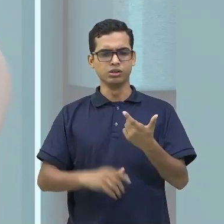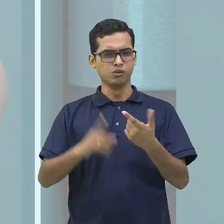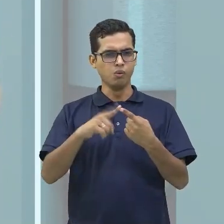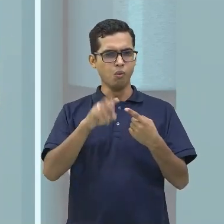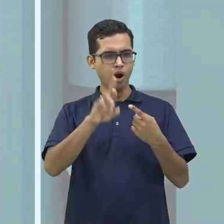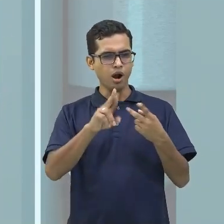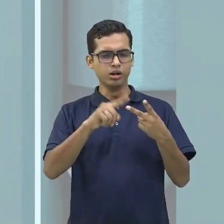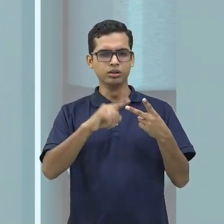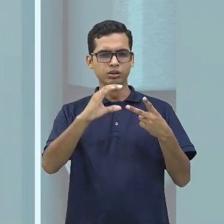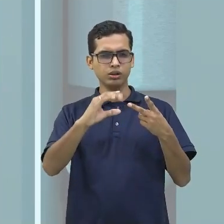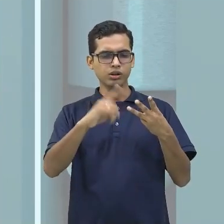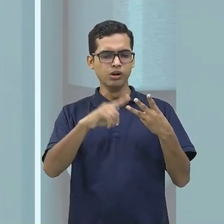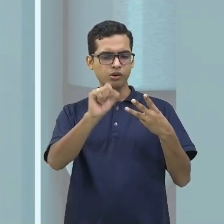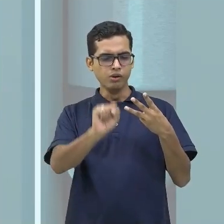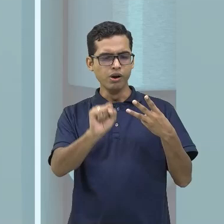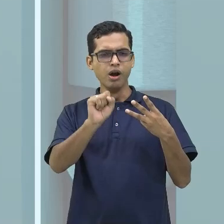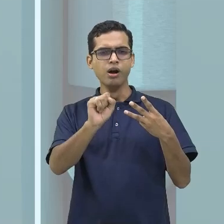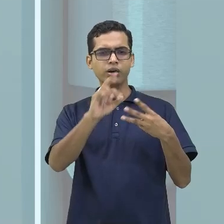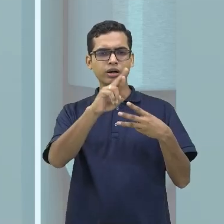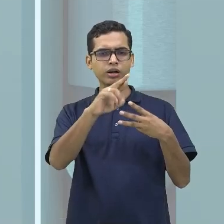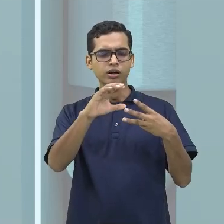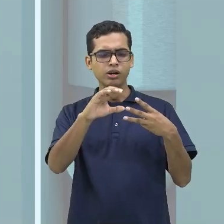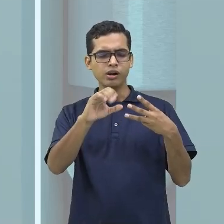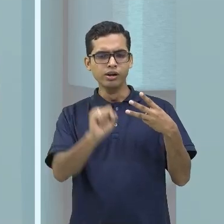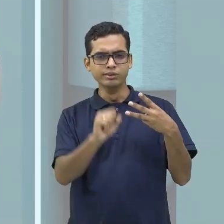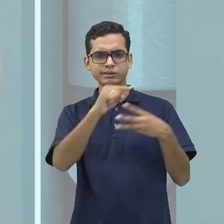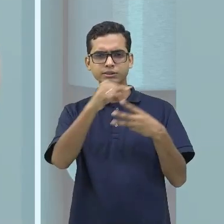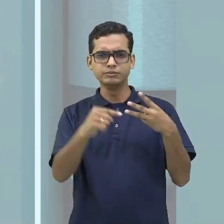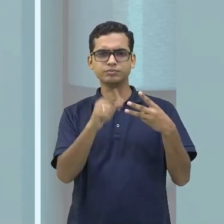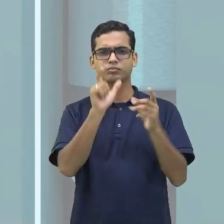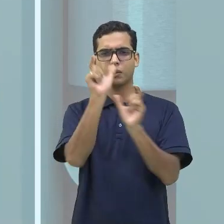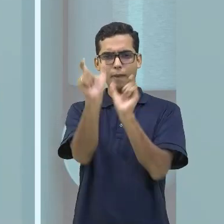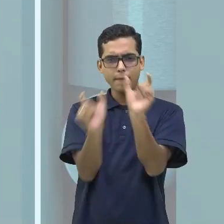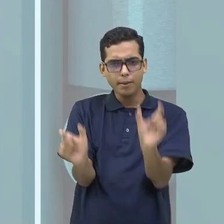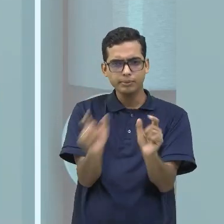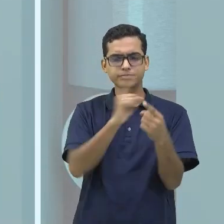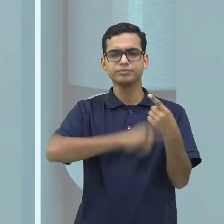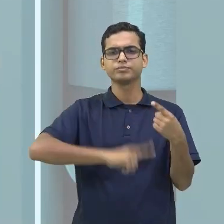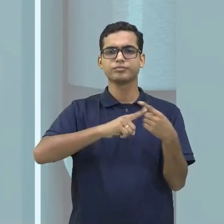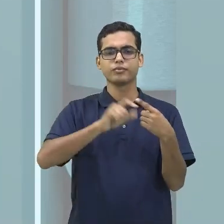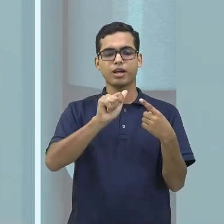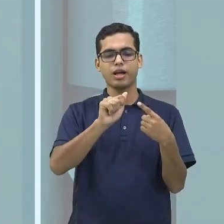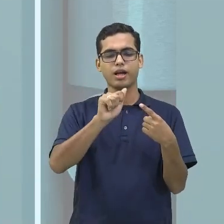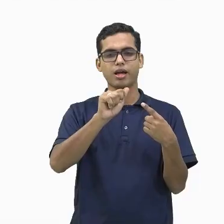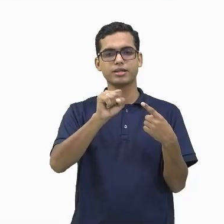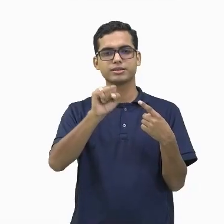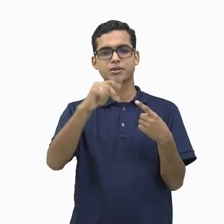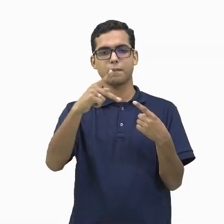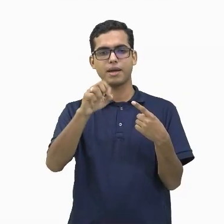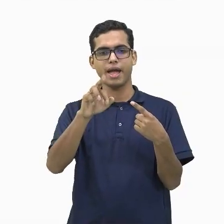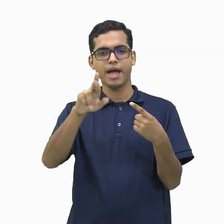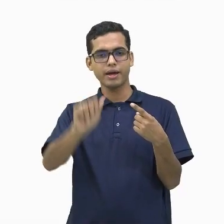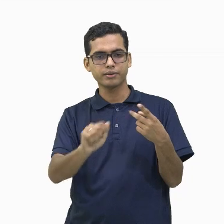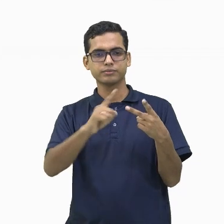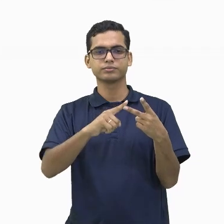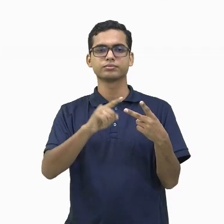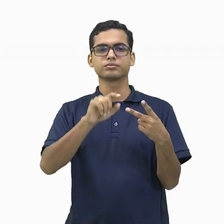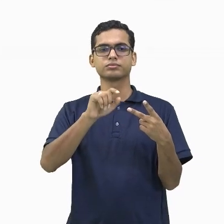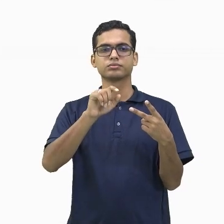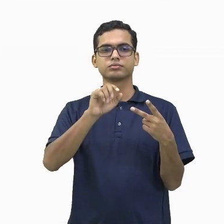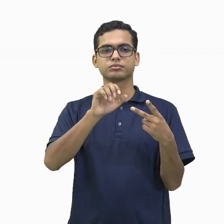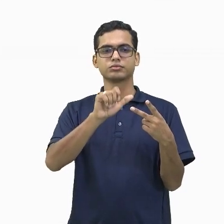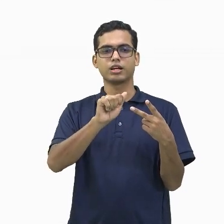S. Especialmente quando ele diz áspera, asa, risca. E é sobre uma